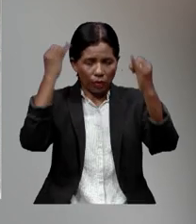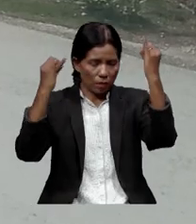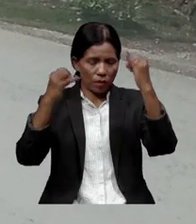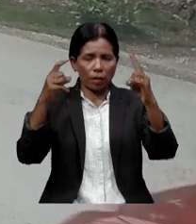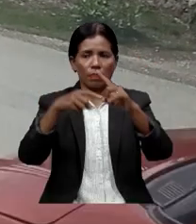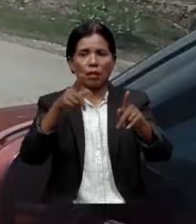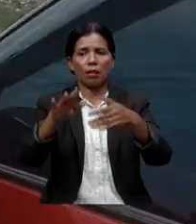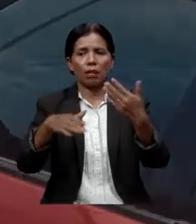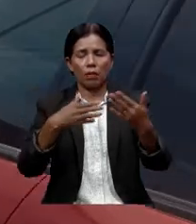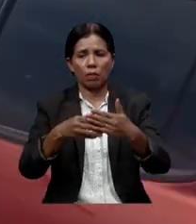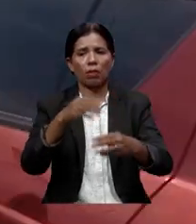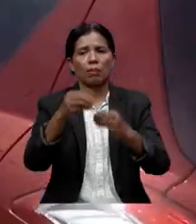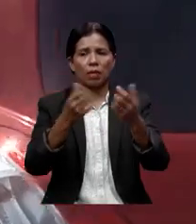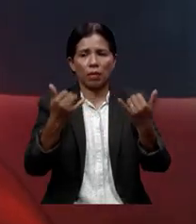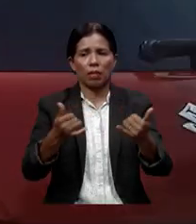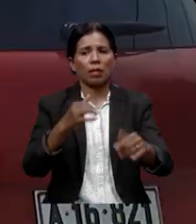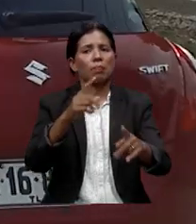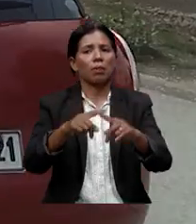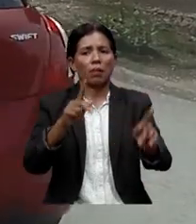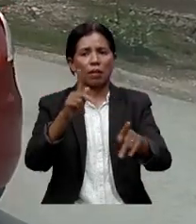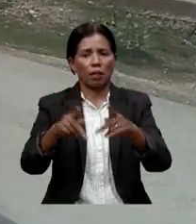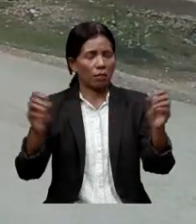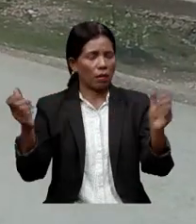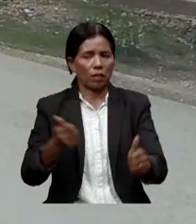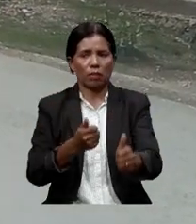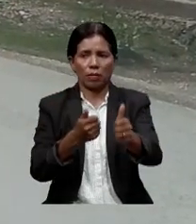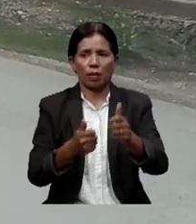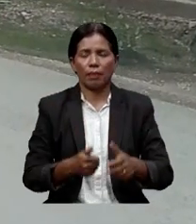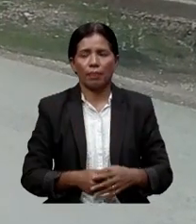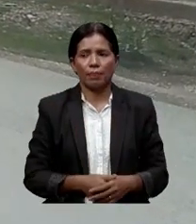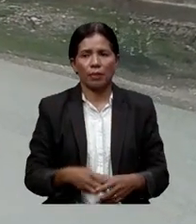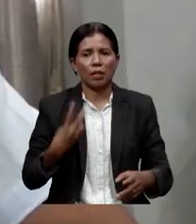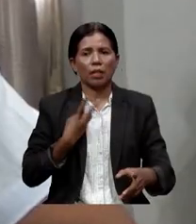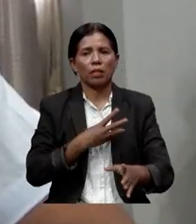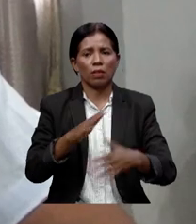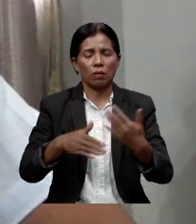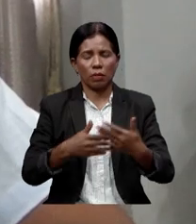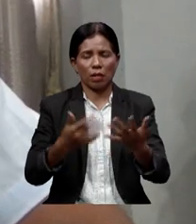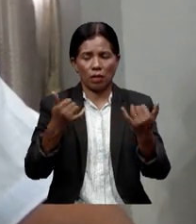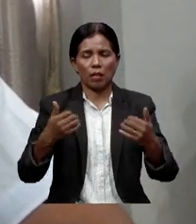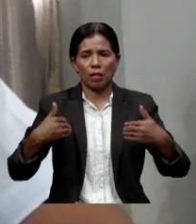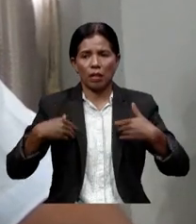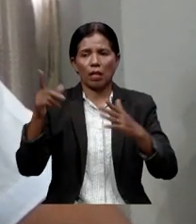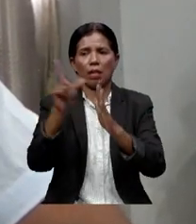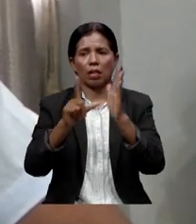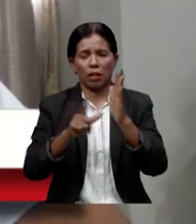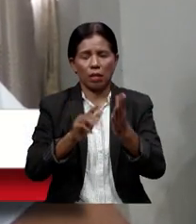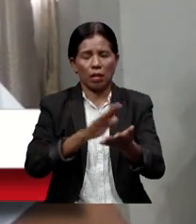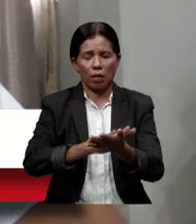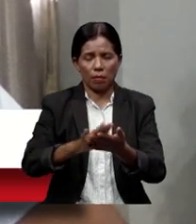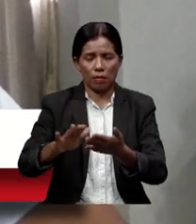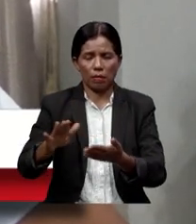comunidade Conaba questão, né? Mas a comunidade lá cumpre. Tutu tate ne kata ka gornau ki yali ba ijeni orde